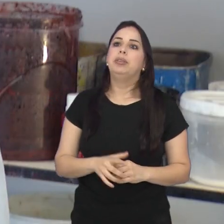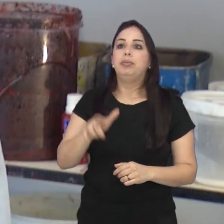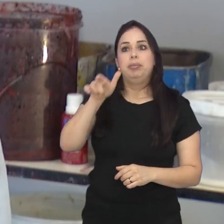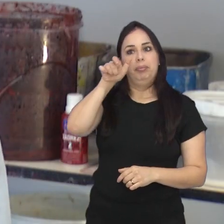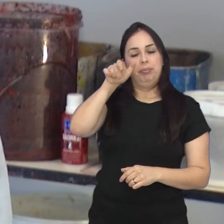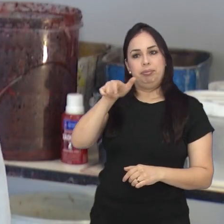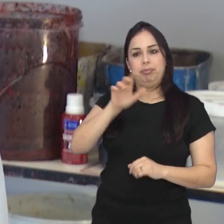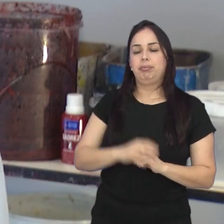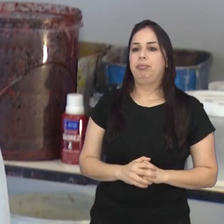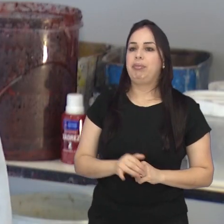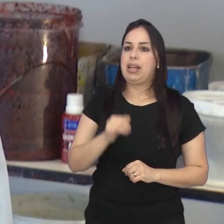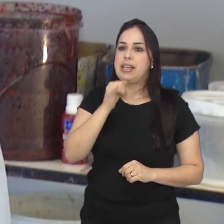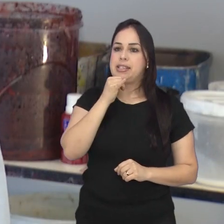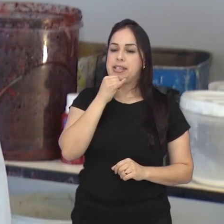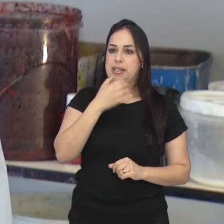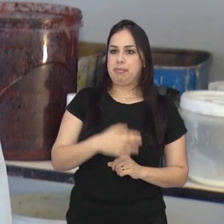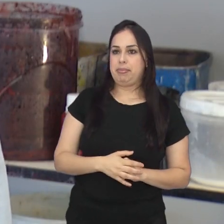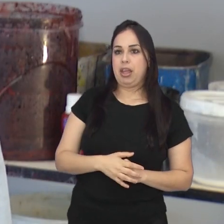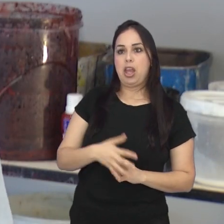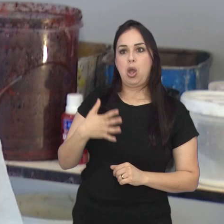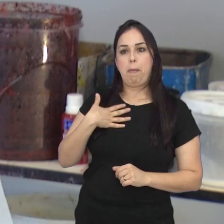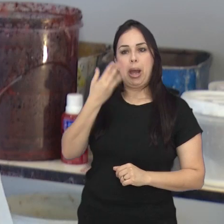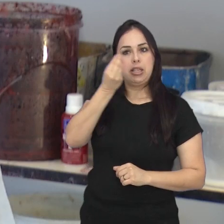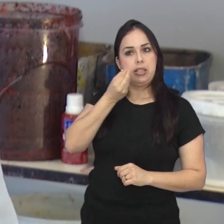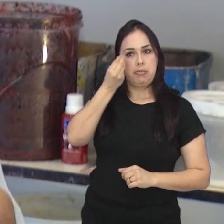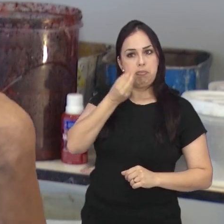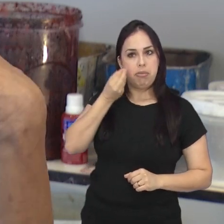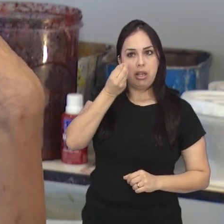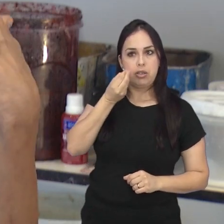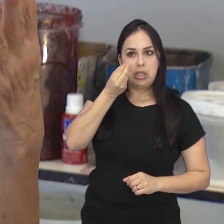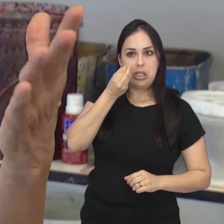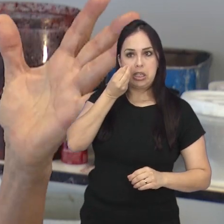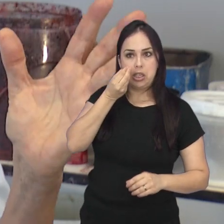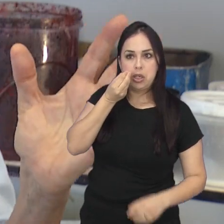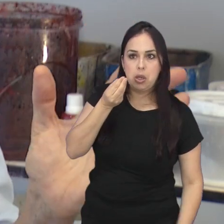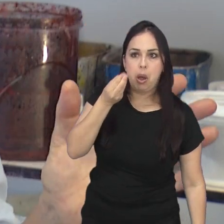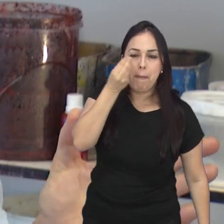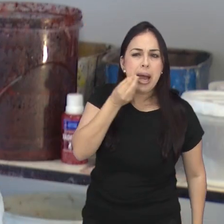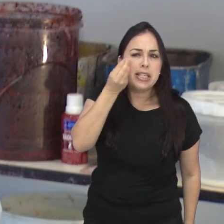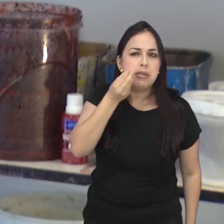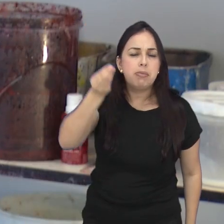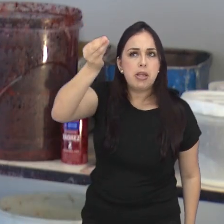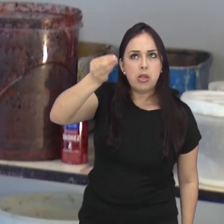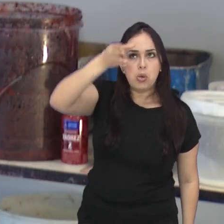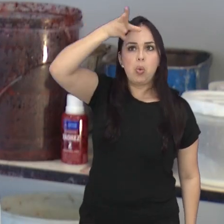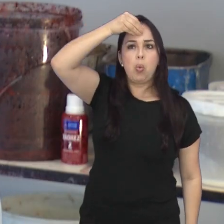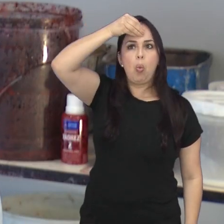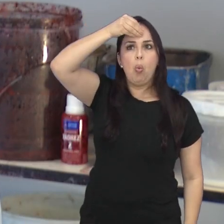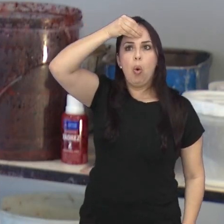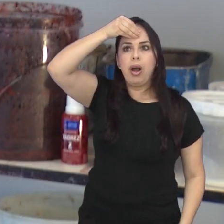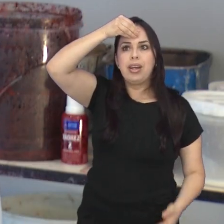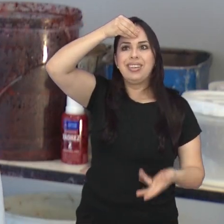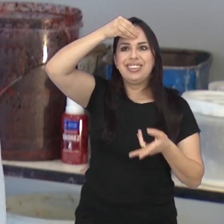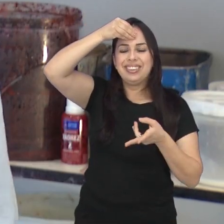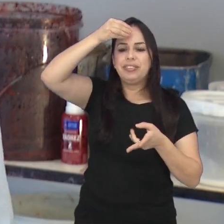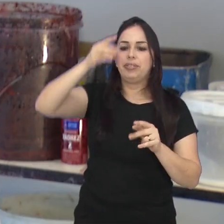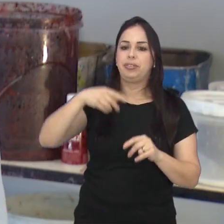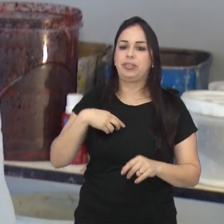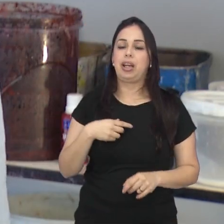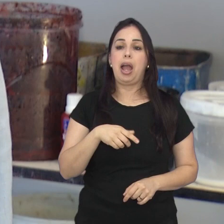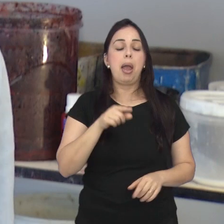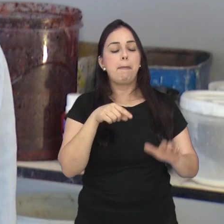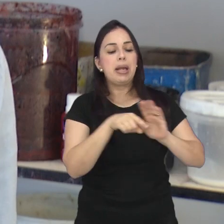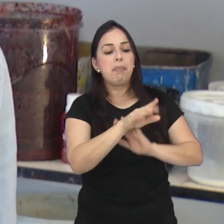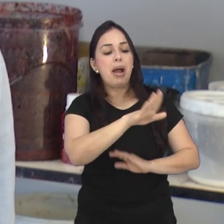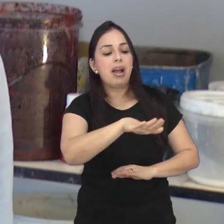Tem coisas interessantes, por exemplo, coisas que eu vivi, que eu gravei, que eu não esqueço mais, né? Por exemplo, eu virar